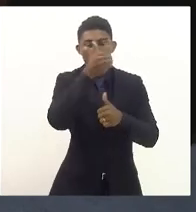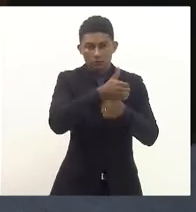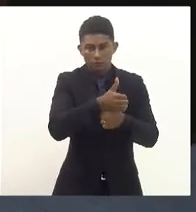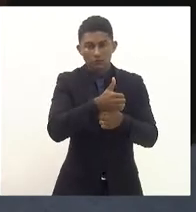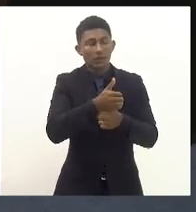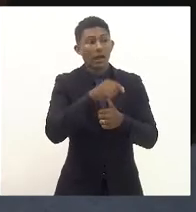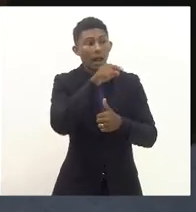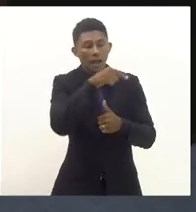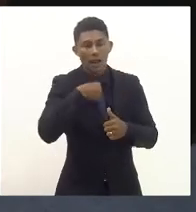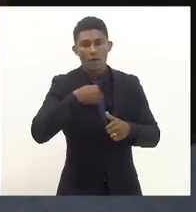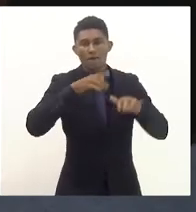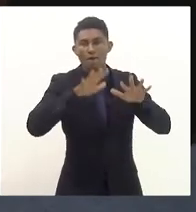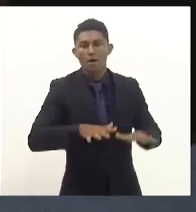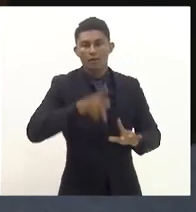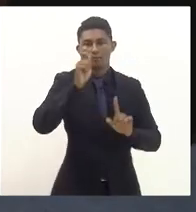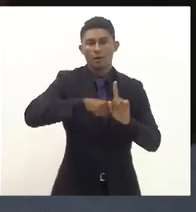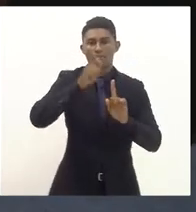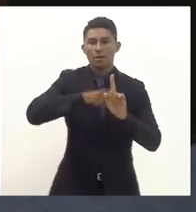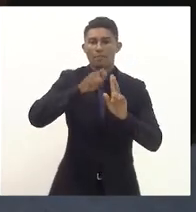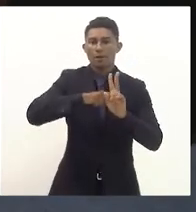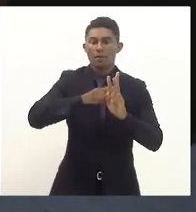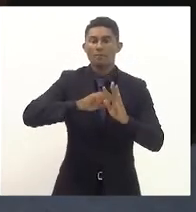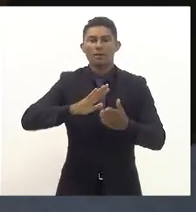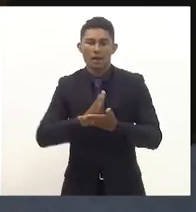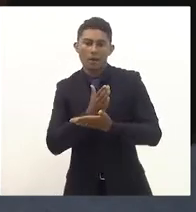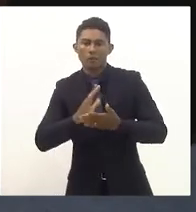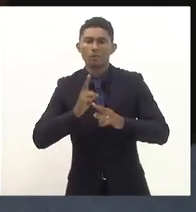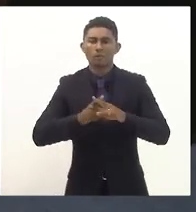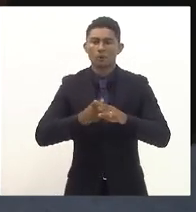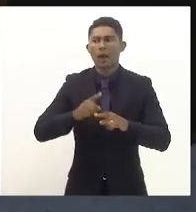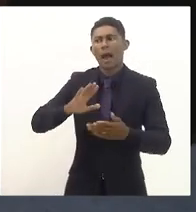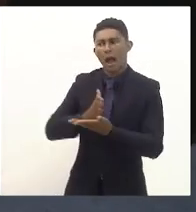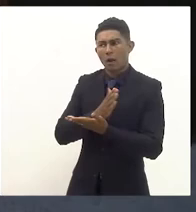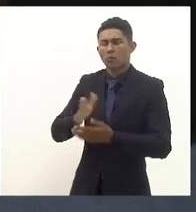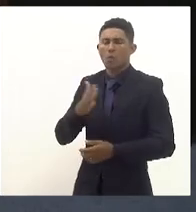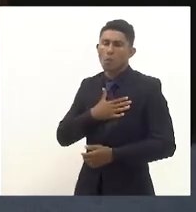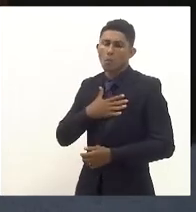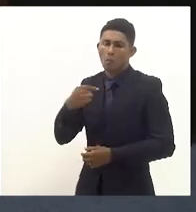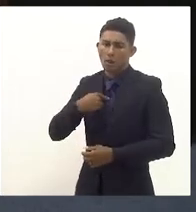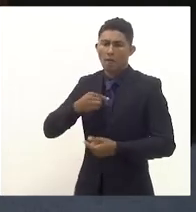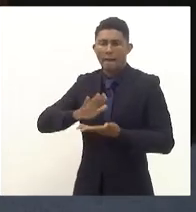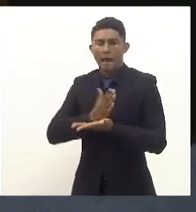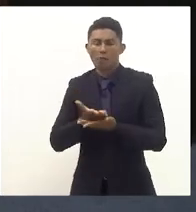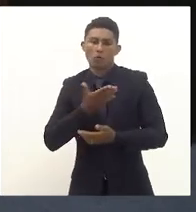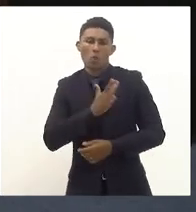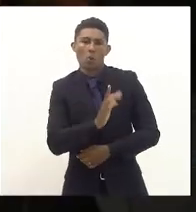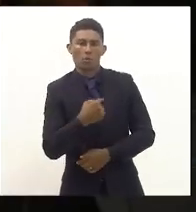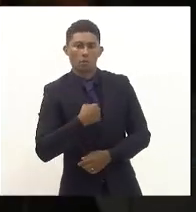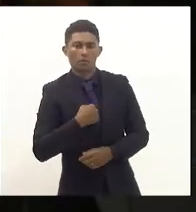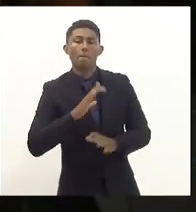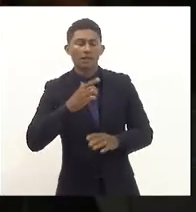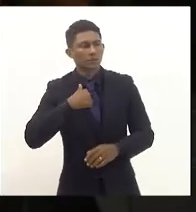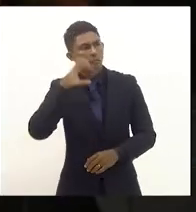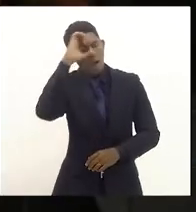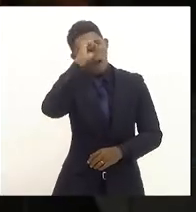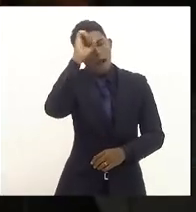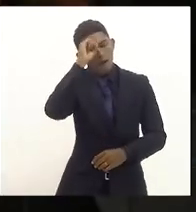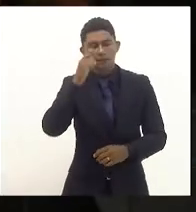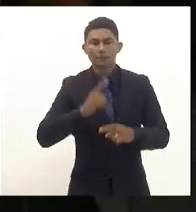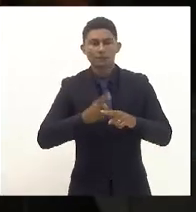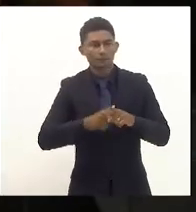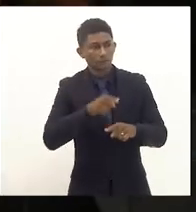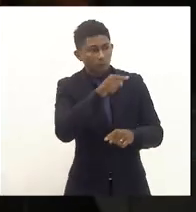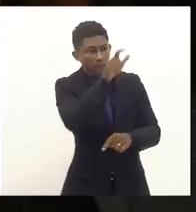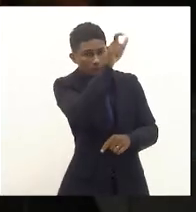alguns meses que talvez gostasse outros não gostasse fiquei e aprendi muito aí com processos que o senhor havia feito